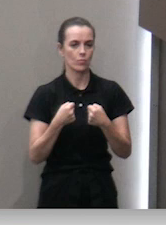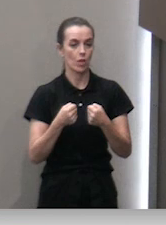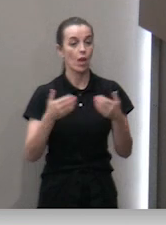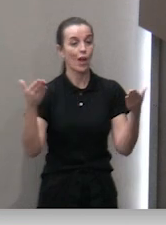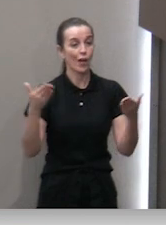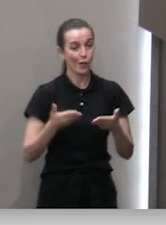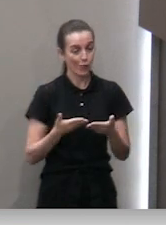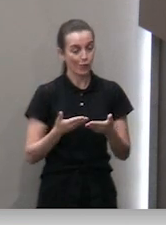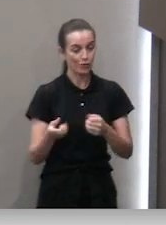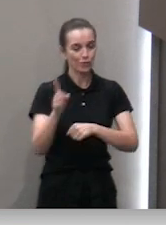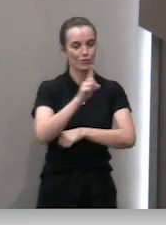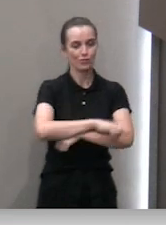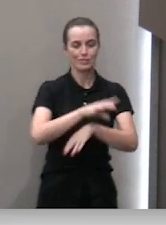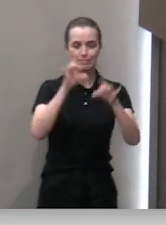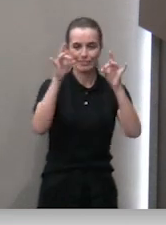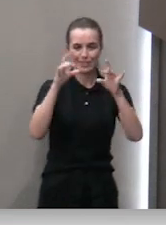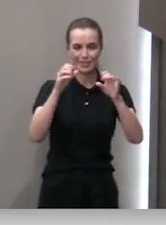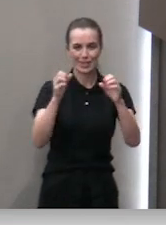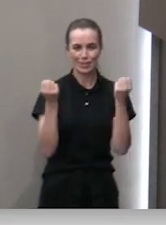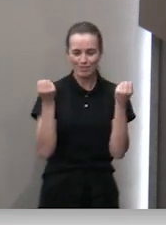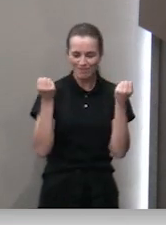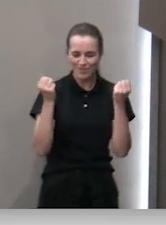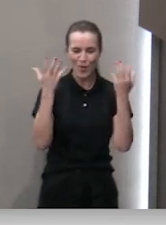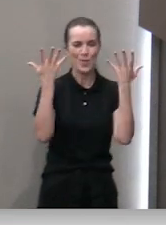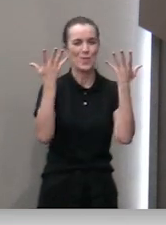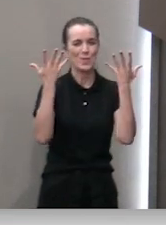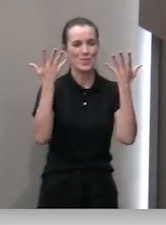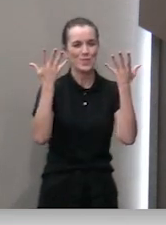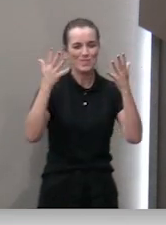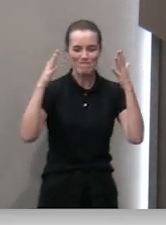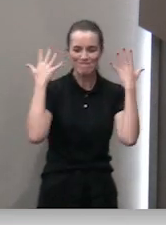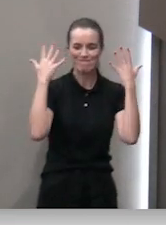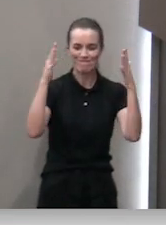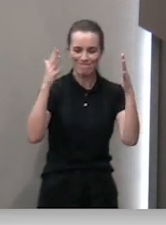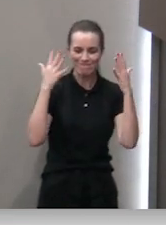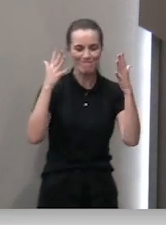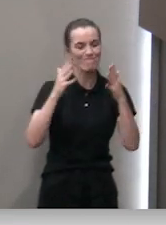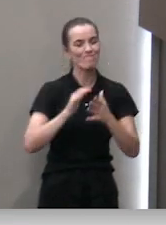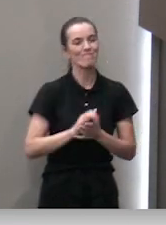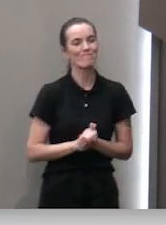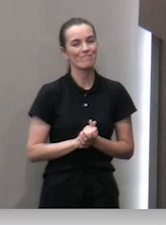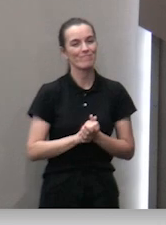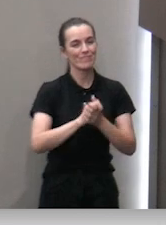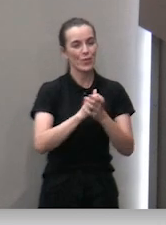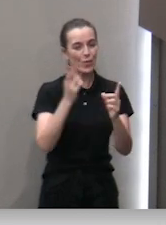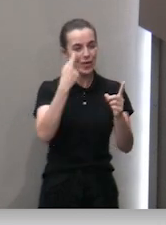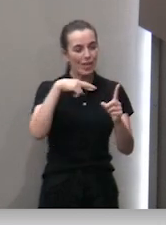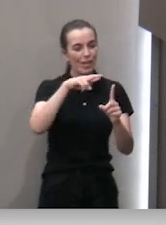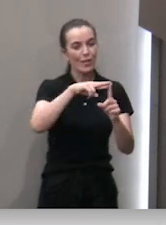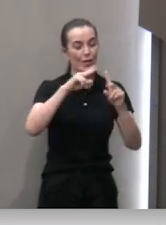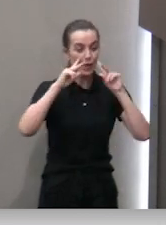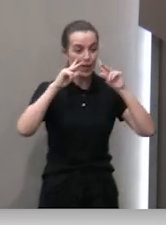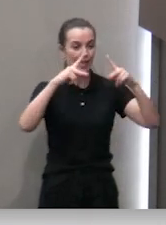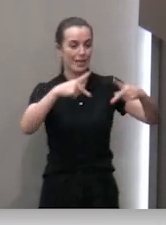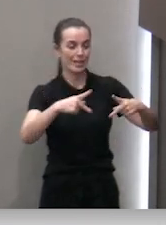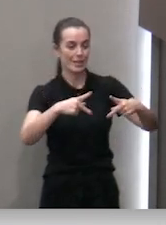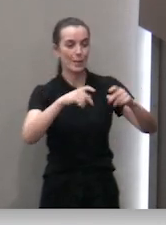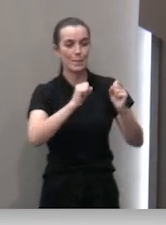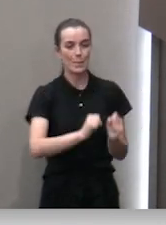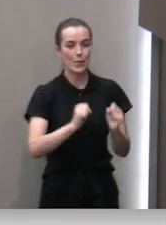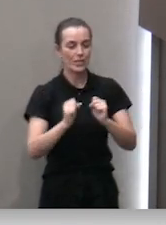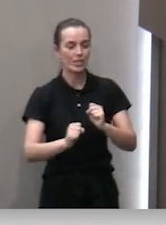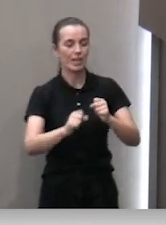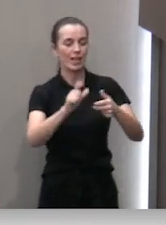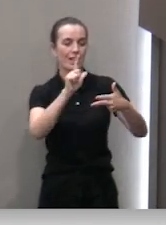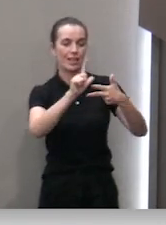dia de comemorar. Comemorar, sim. Comemorar o reconhecimento do Poder Legislativo